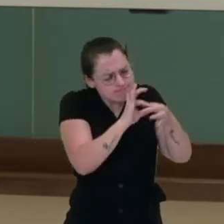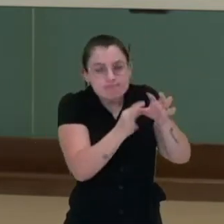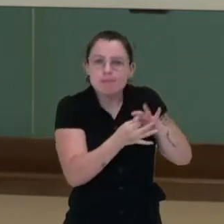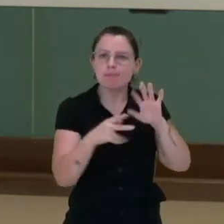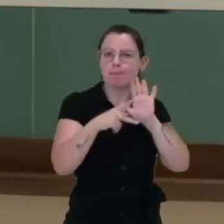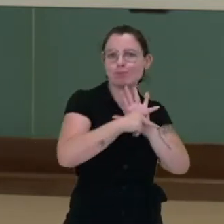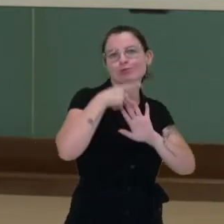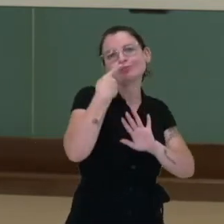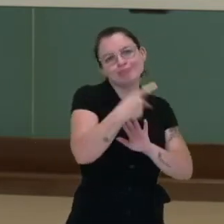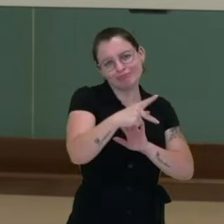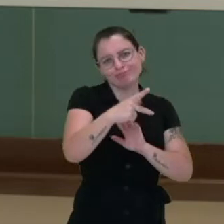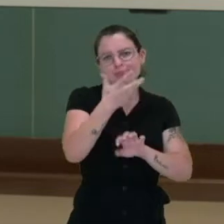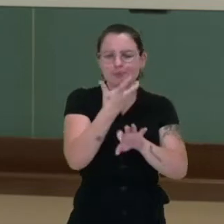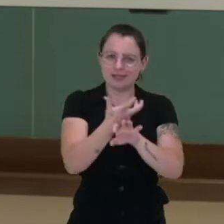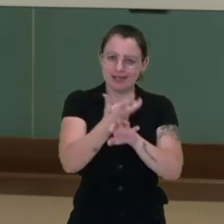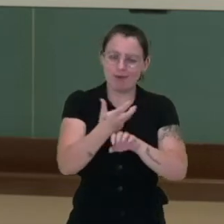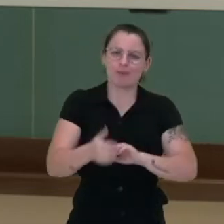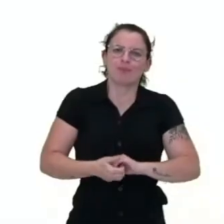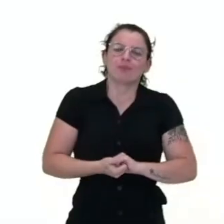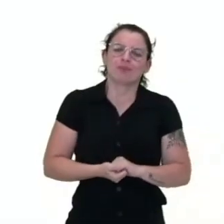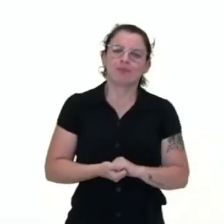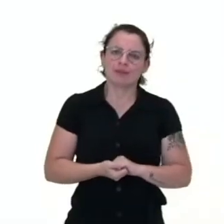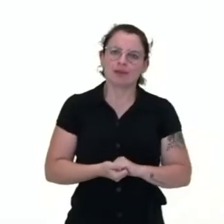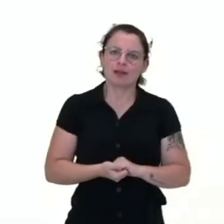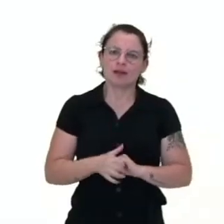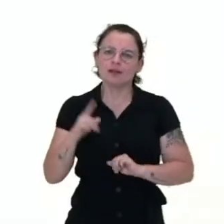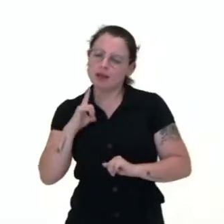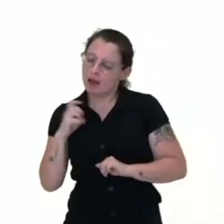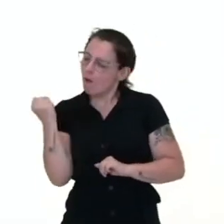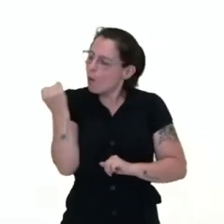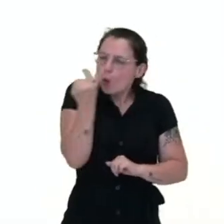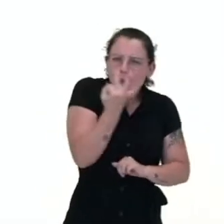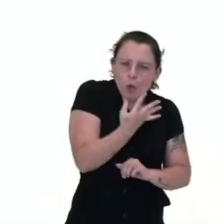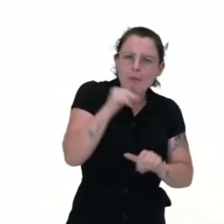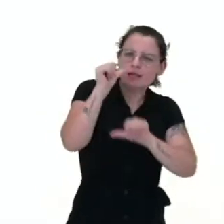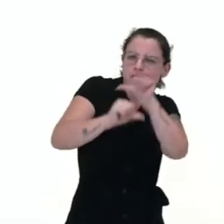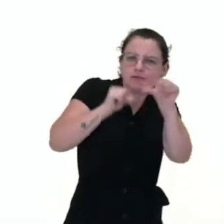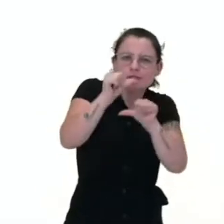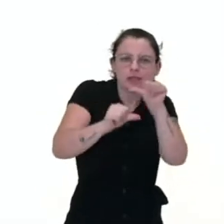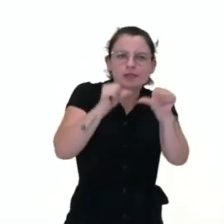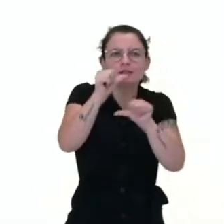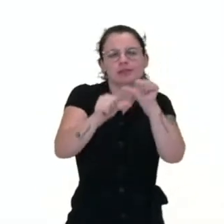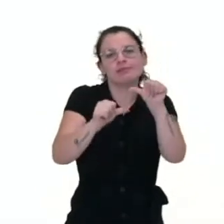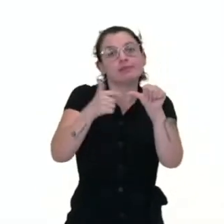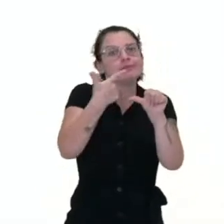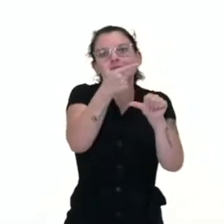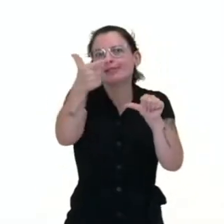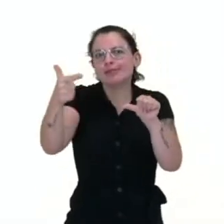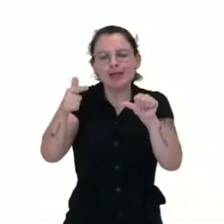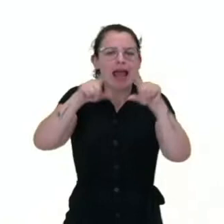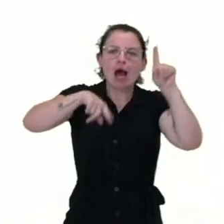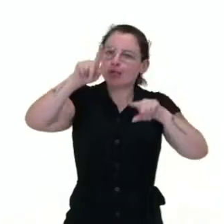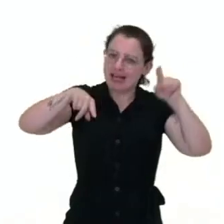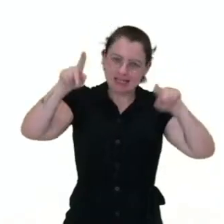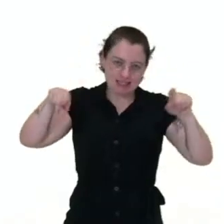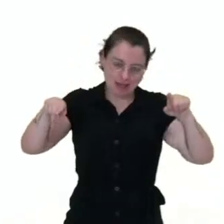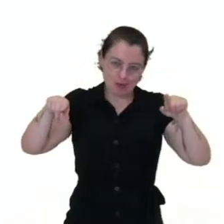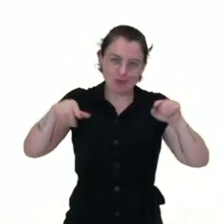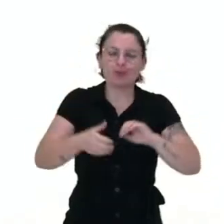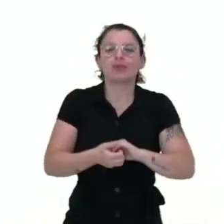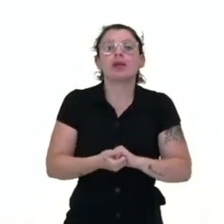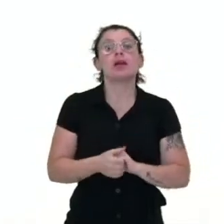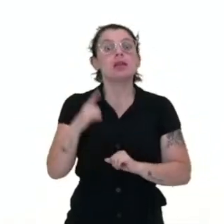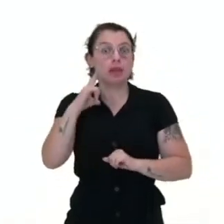desses materiais. Enquanto algumas transformações não alteram a composição de um